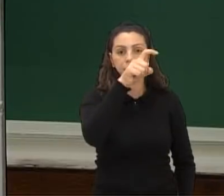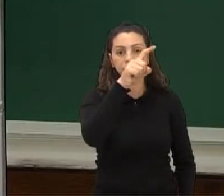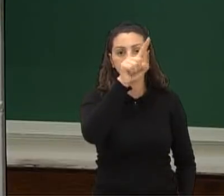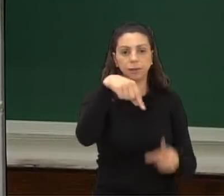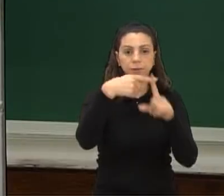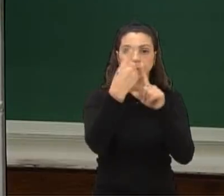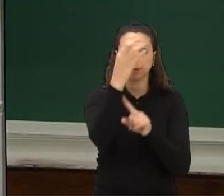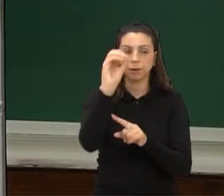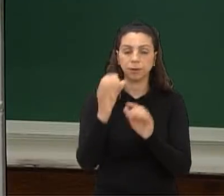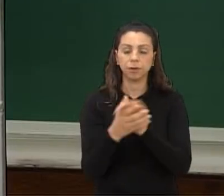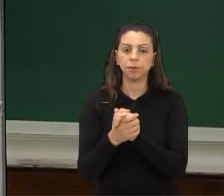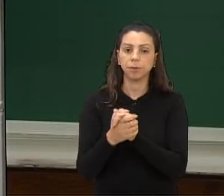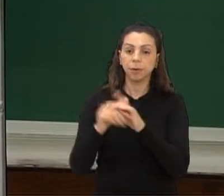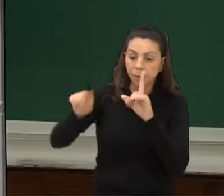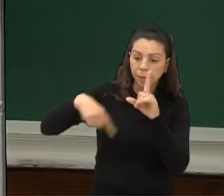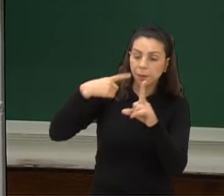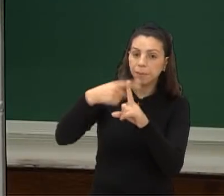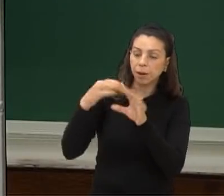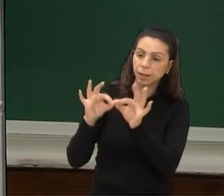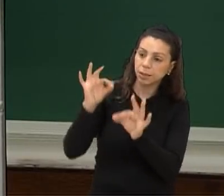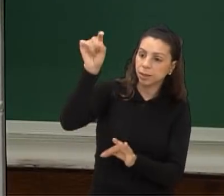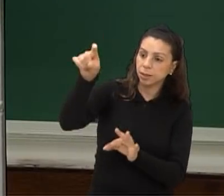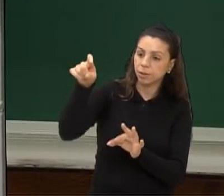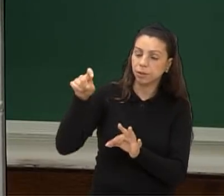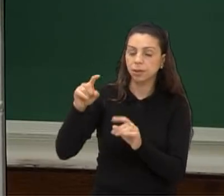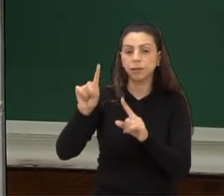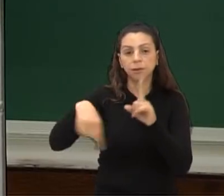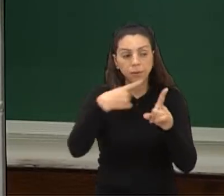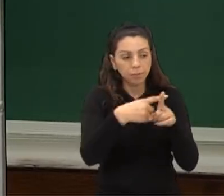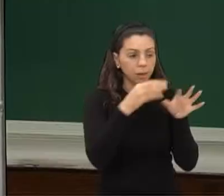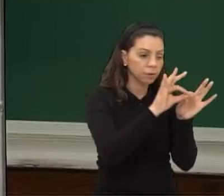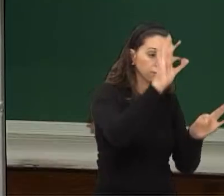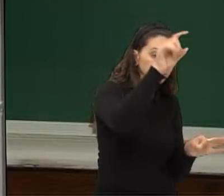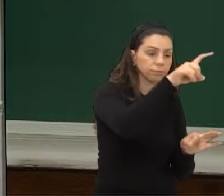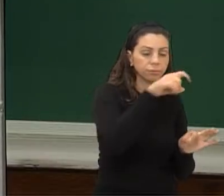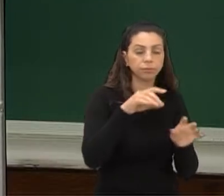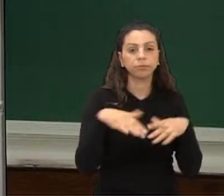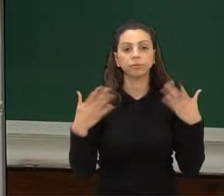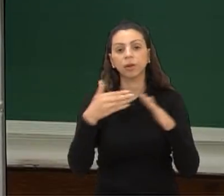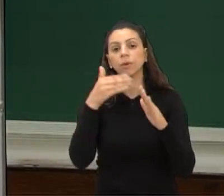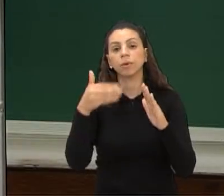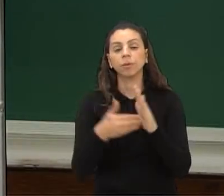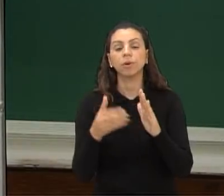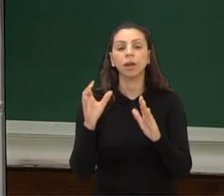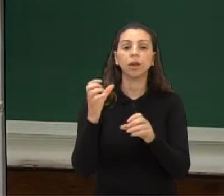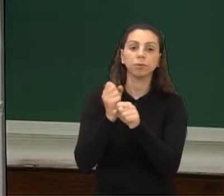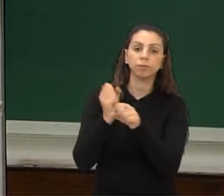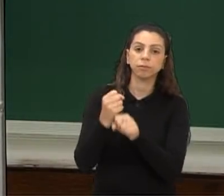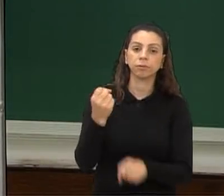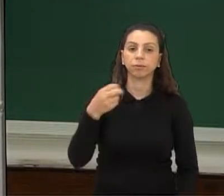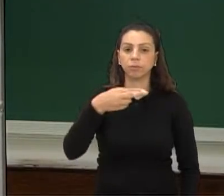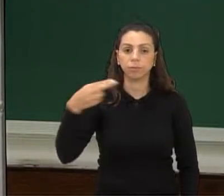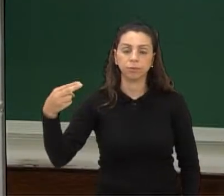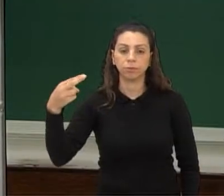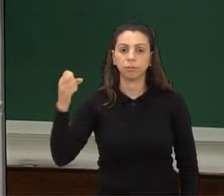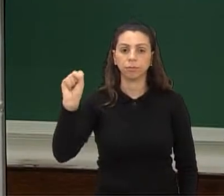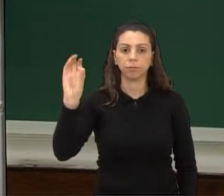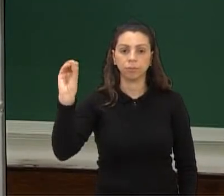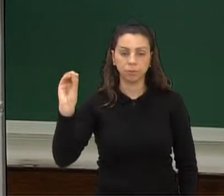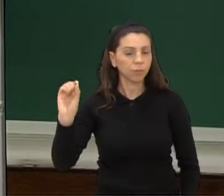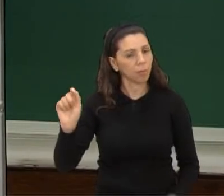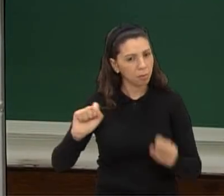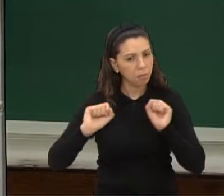sabemos que tem que dar 80. Então, a professora colocou aqui, ó, x mais 10, mais esse lado que também